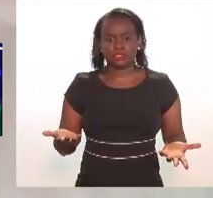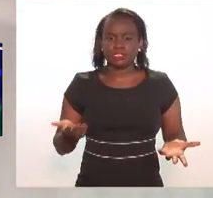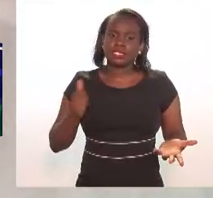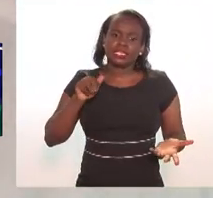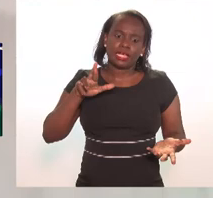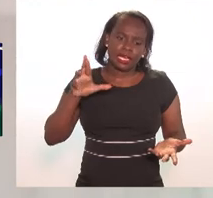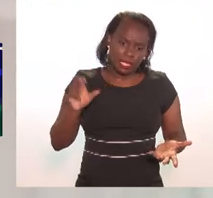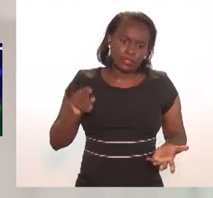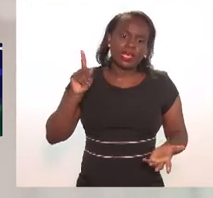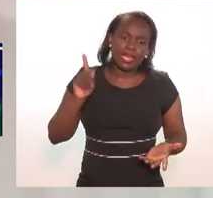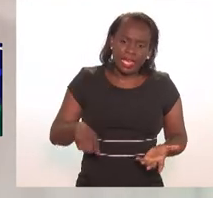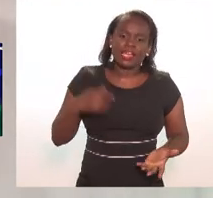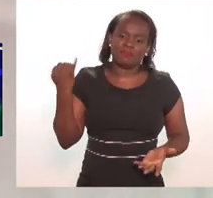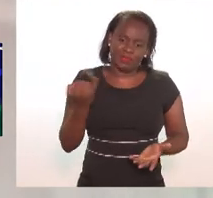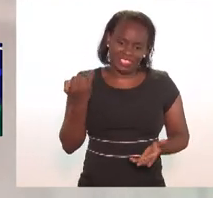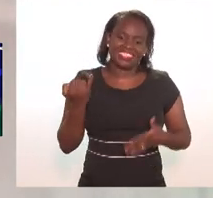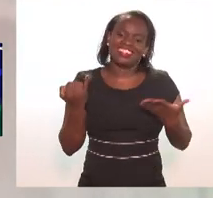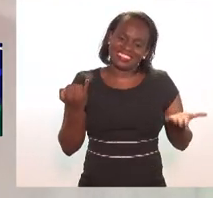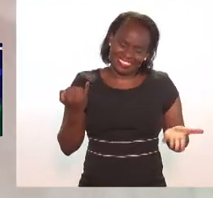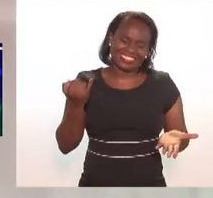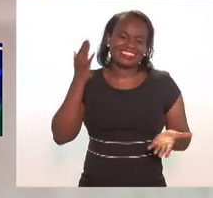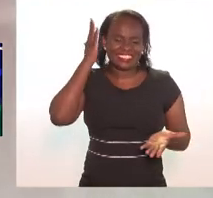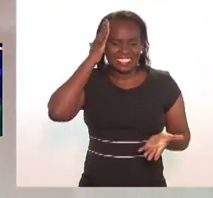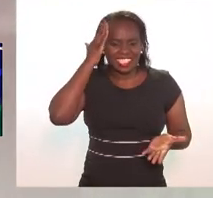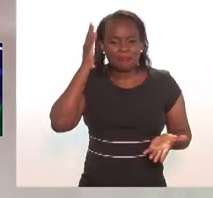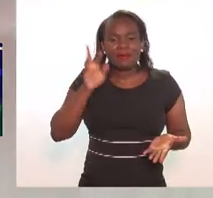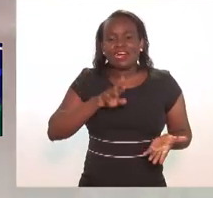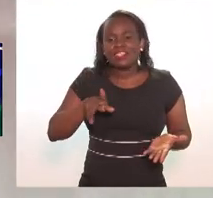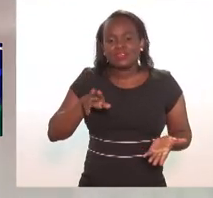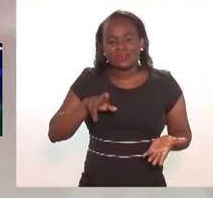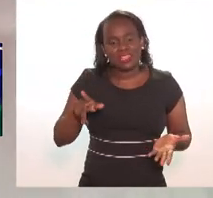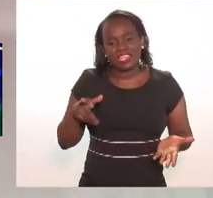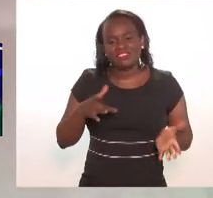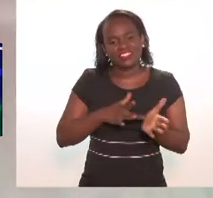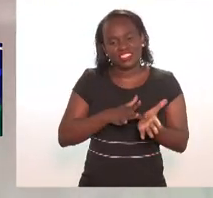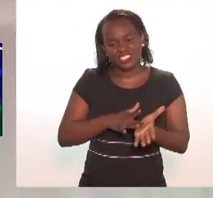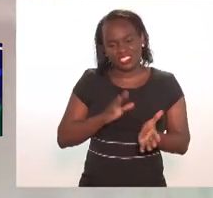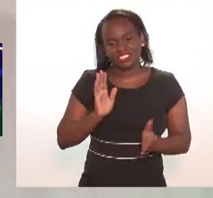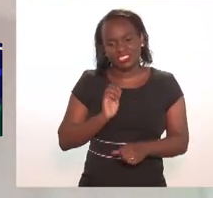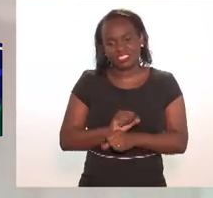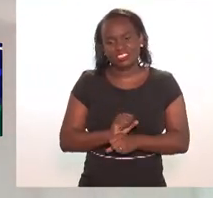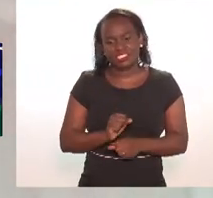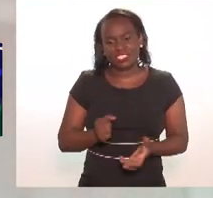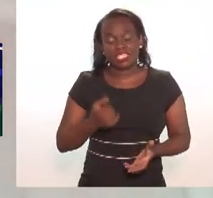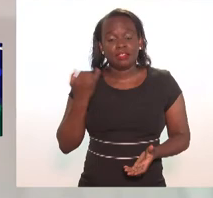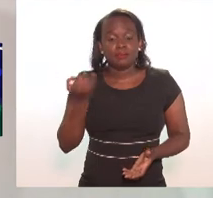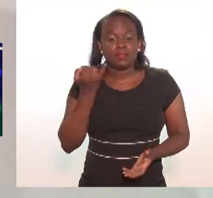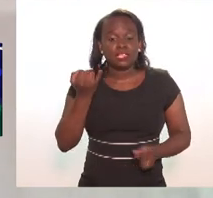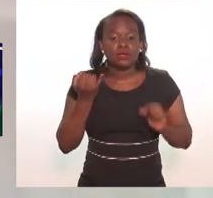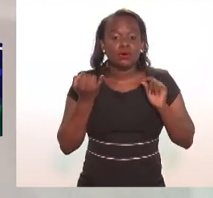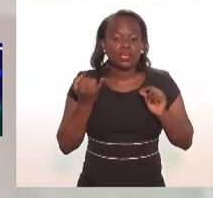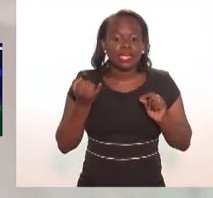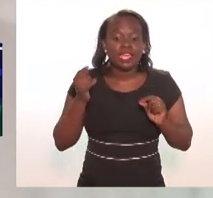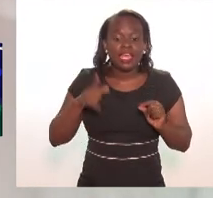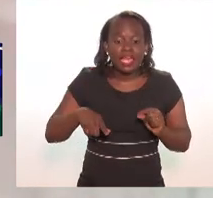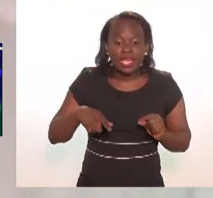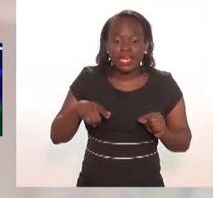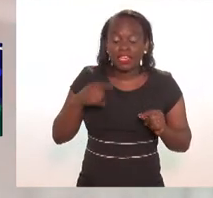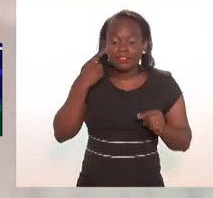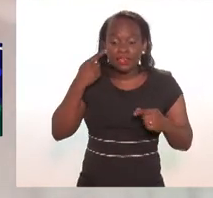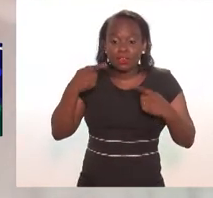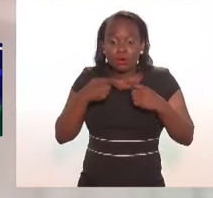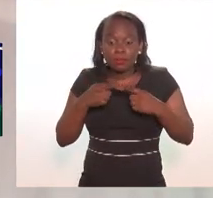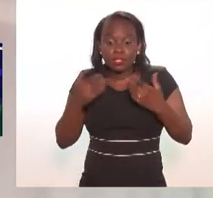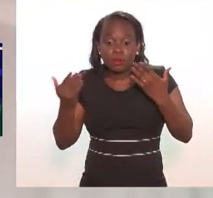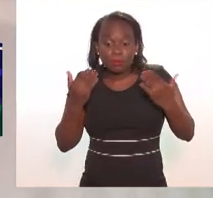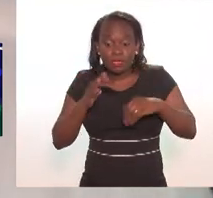que educação é um serviço essencial, mas não vamos ser hipócritas. É essencial à luz da epidemiologia